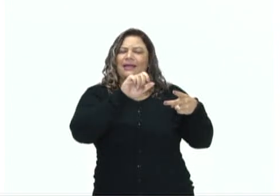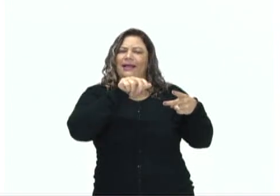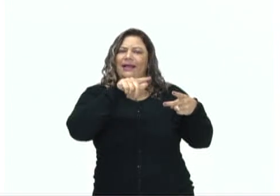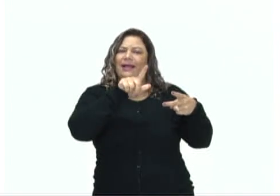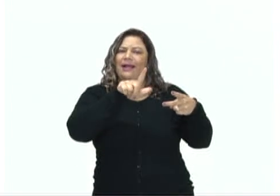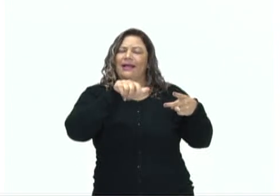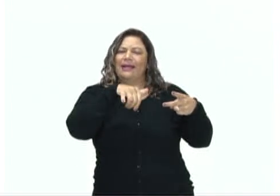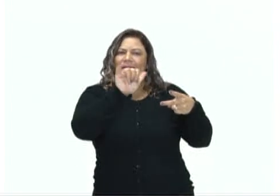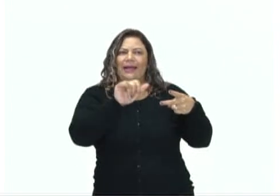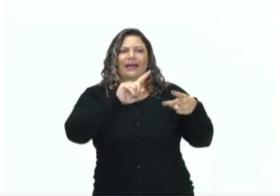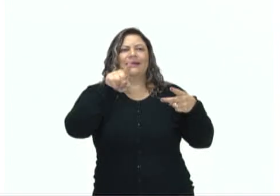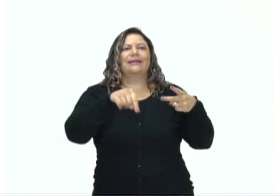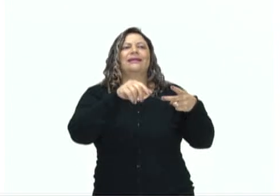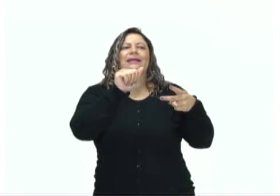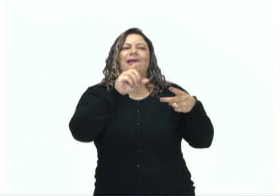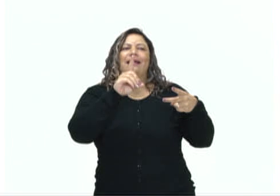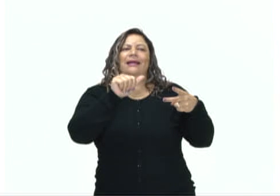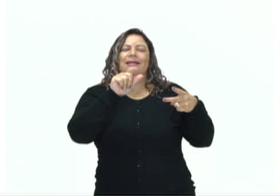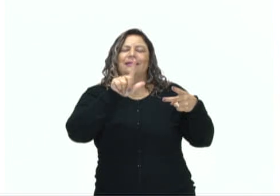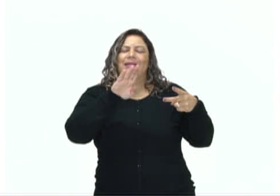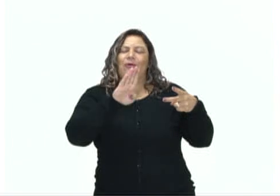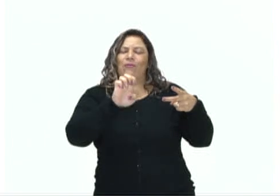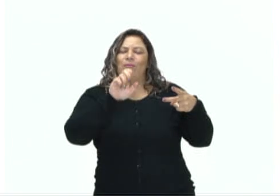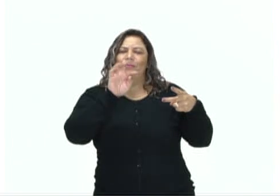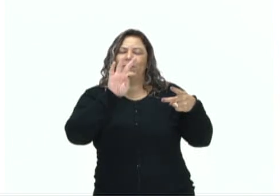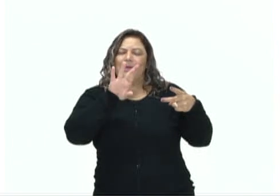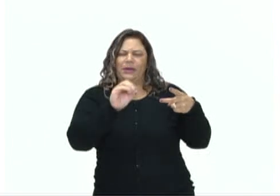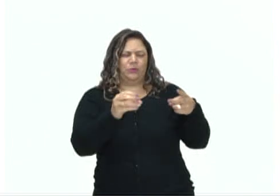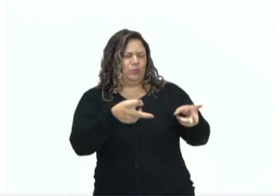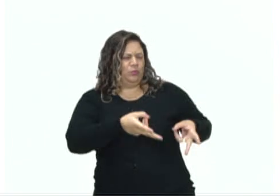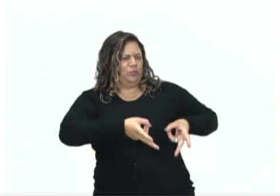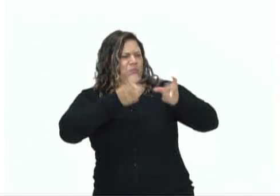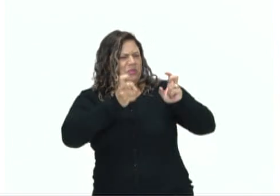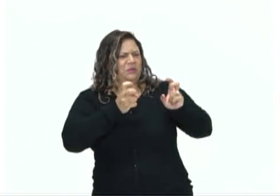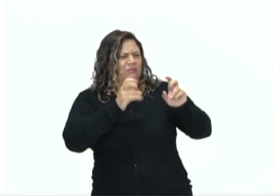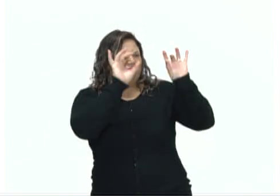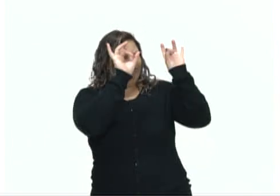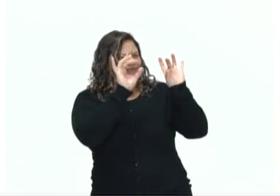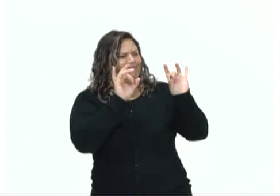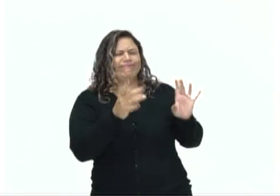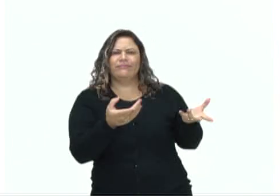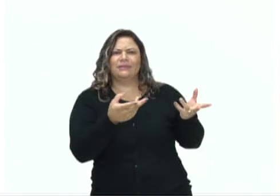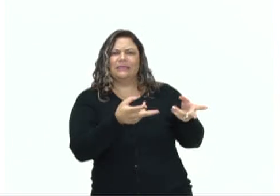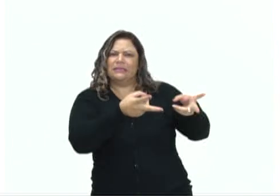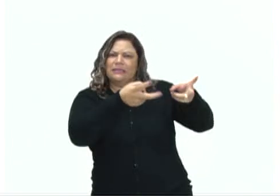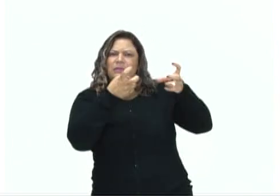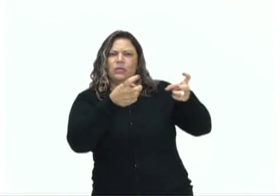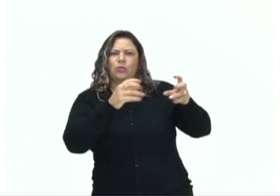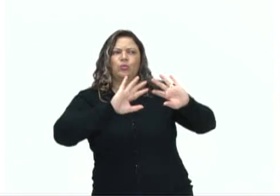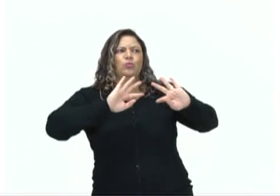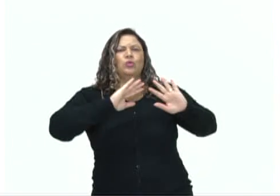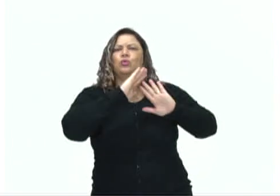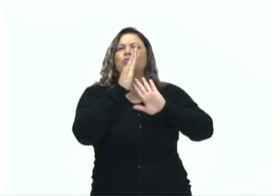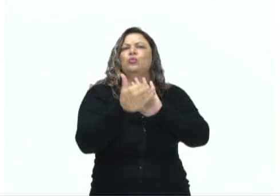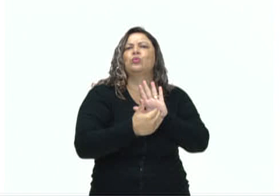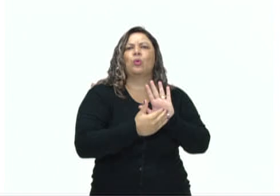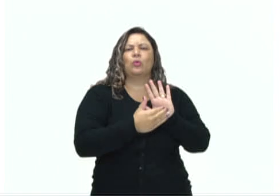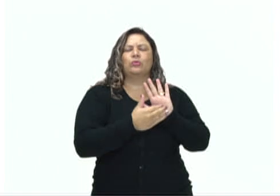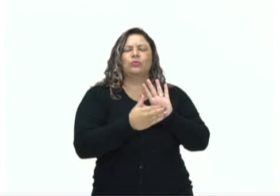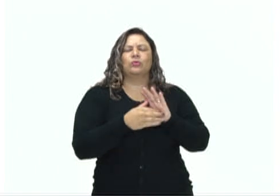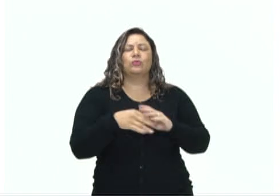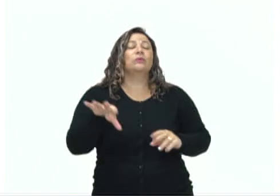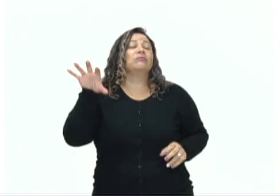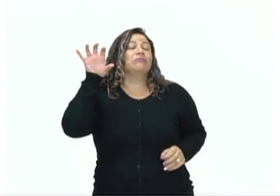a atenção e participação de todos surdos e ouvintes. Ao empregar a conjunção mas, que tipo de